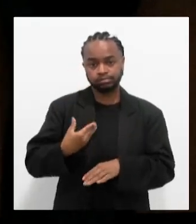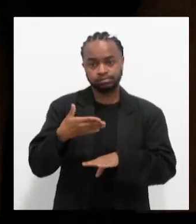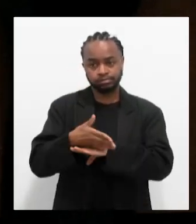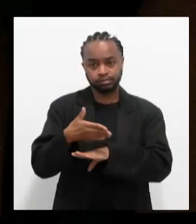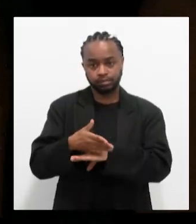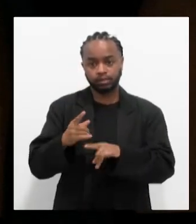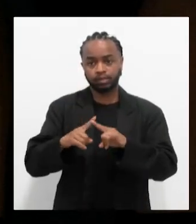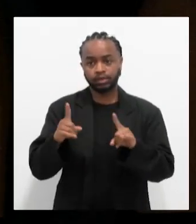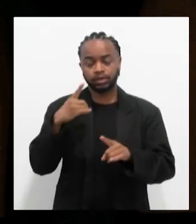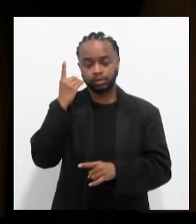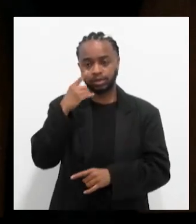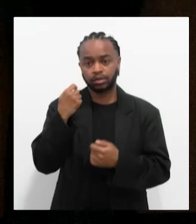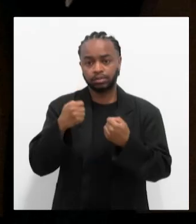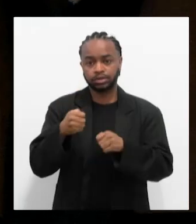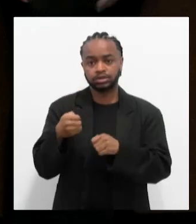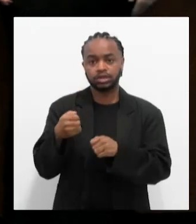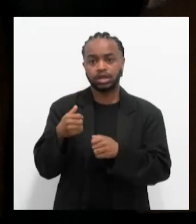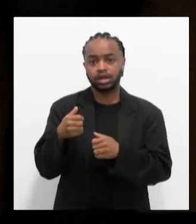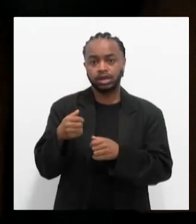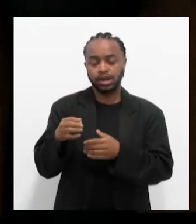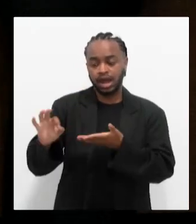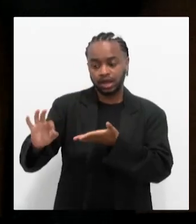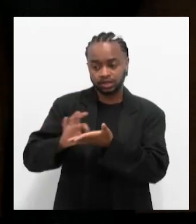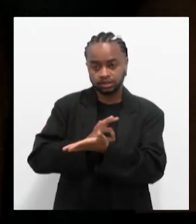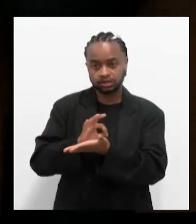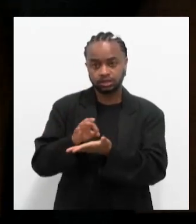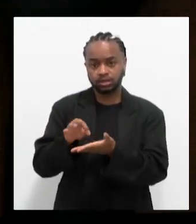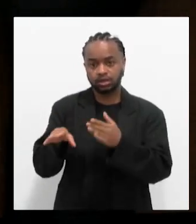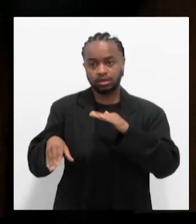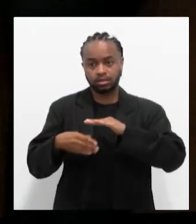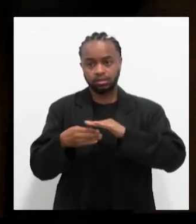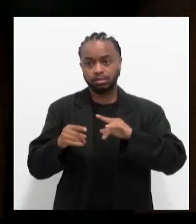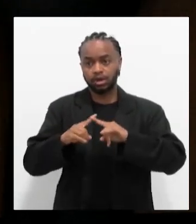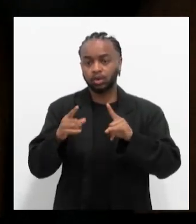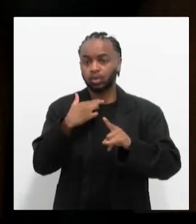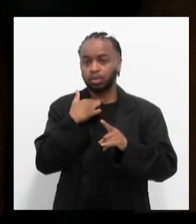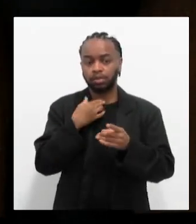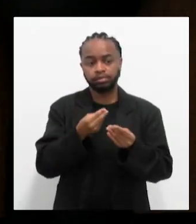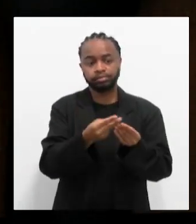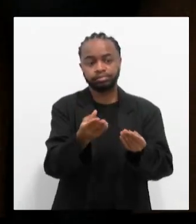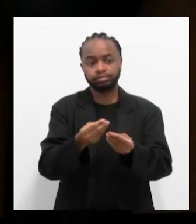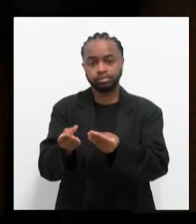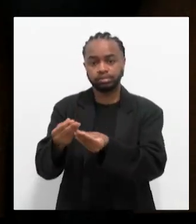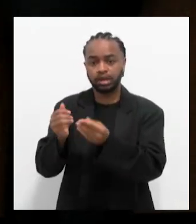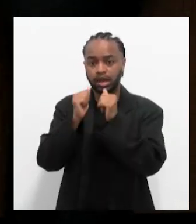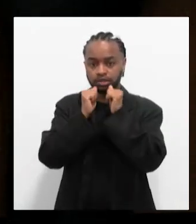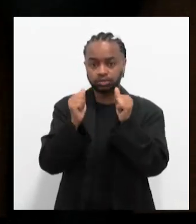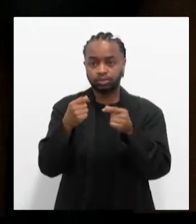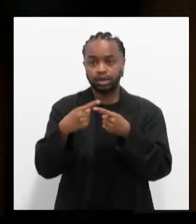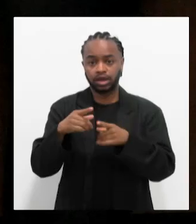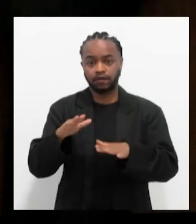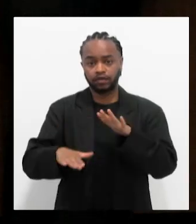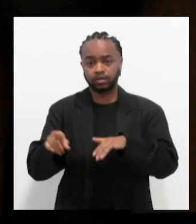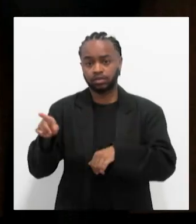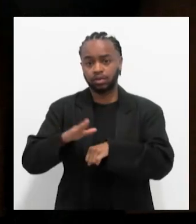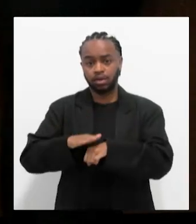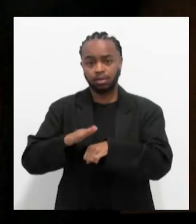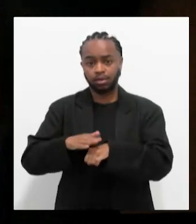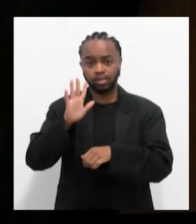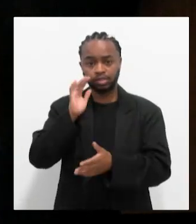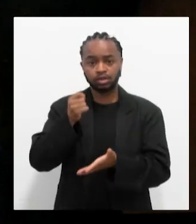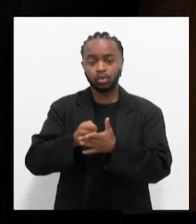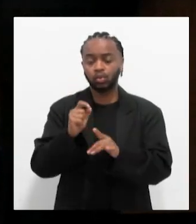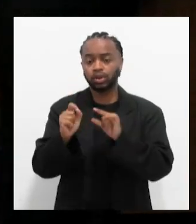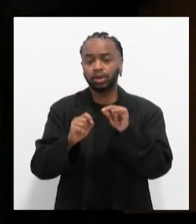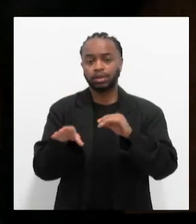desde que o deputado vá até a mesa e assine, protocole a emenda, não pode distribuir na mão de assessor e, muitas vezes, o próprio assessor deliberar qual emenda